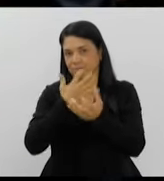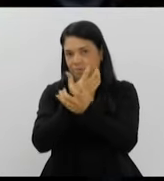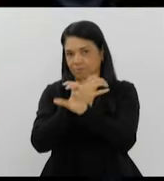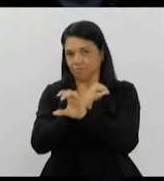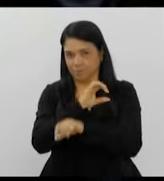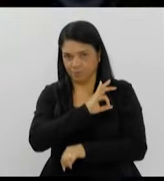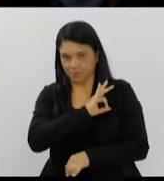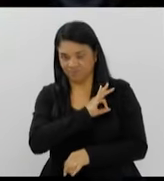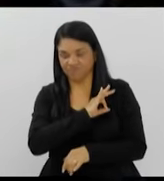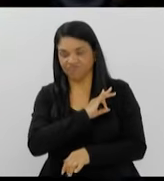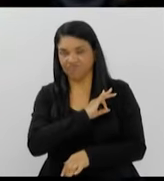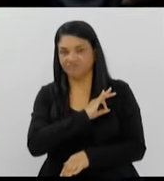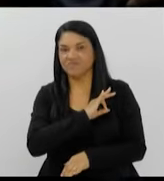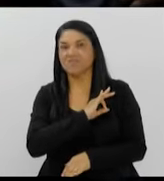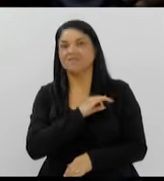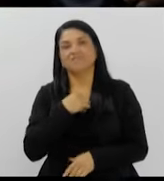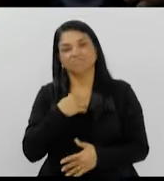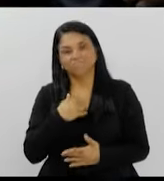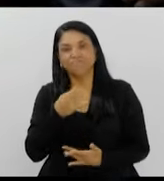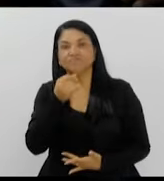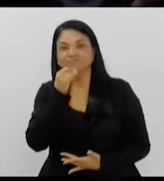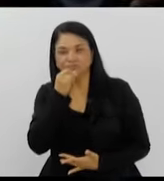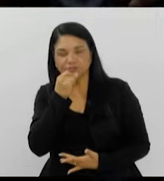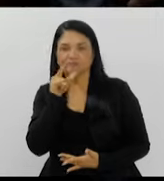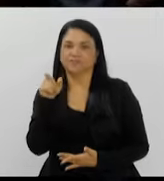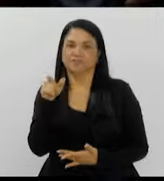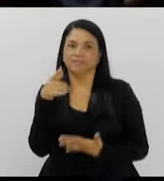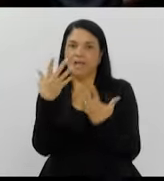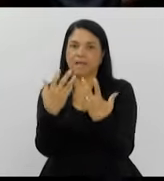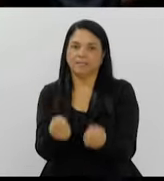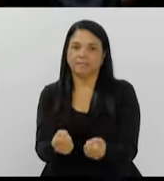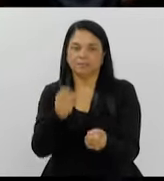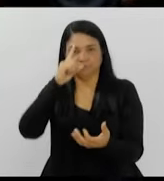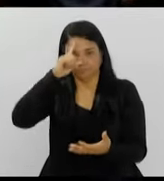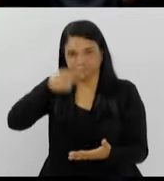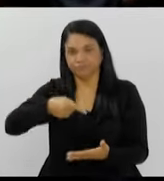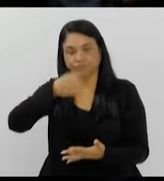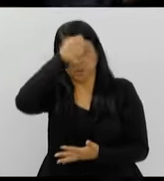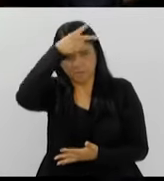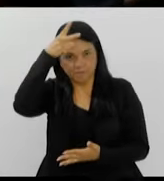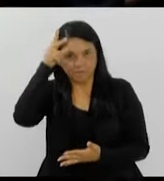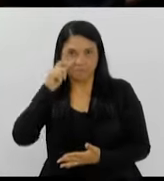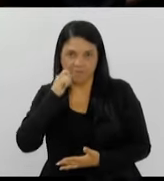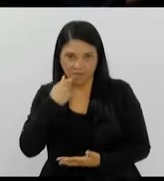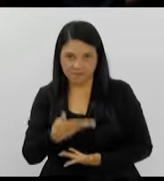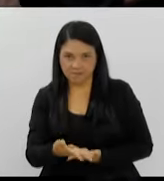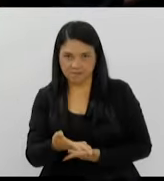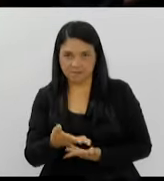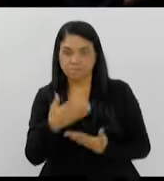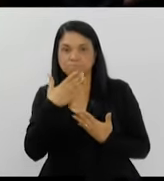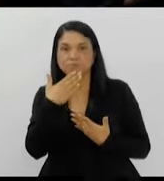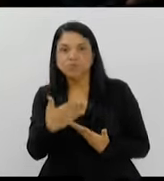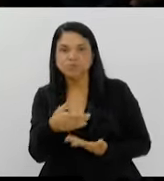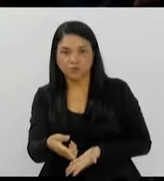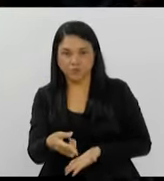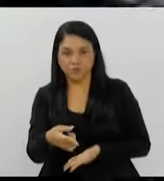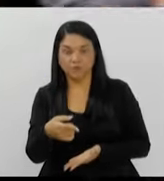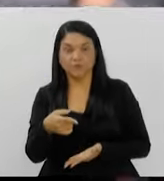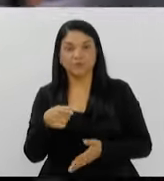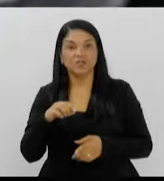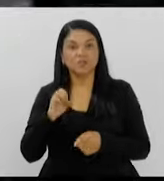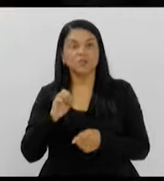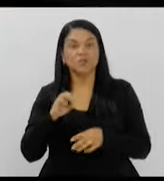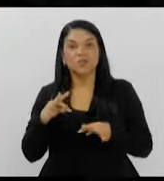senhor ter caído na armadilha do Eduard paz achando que todo desgaste do Rio de